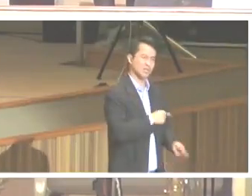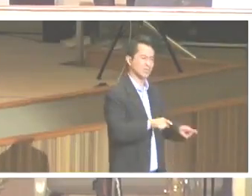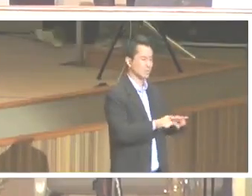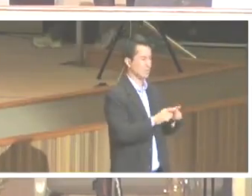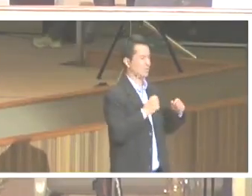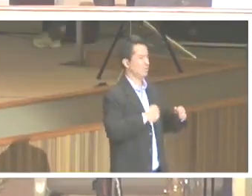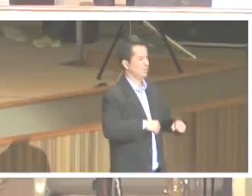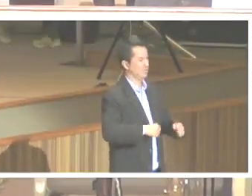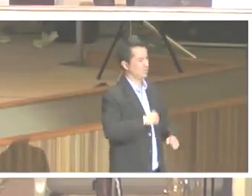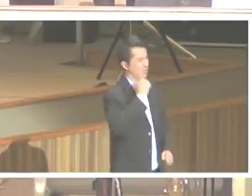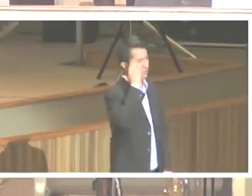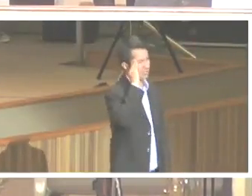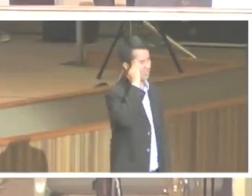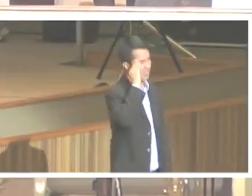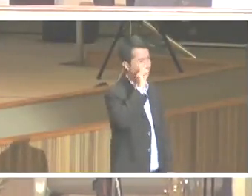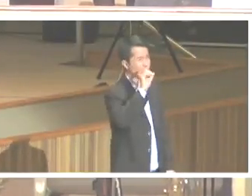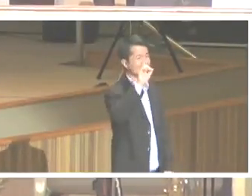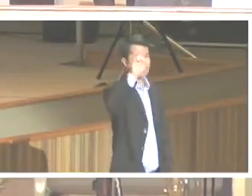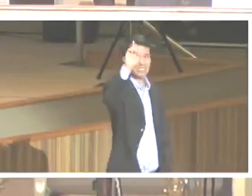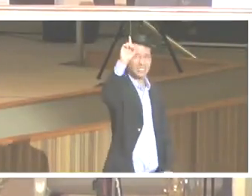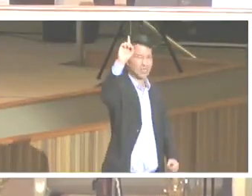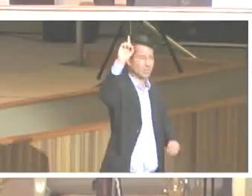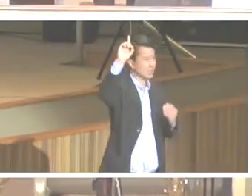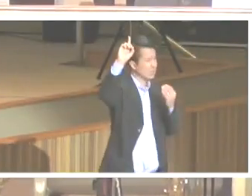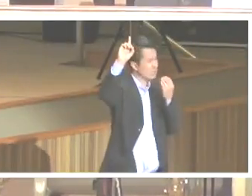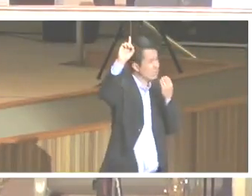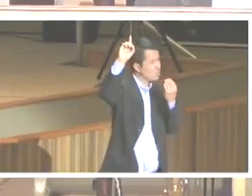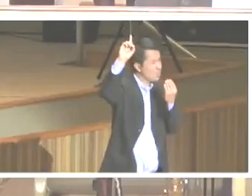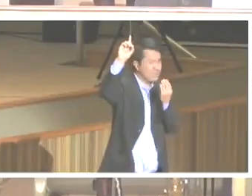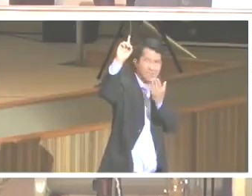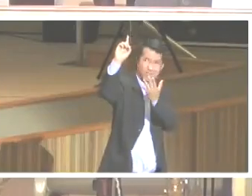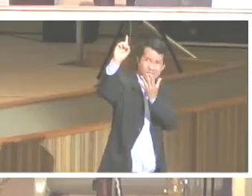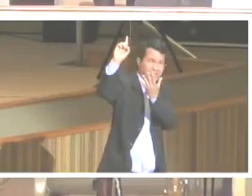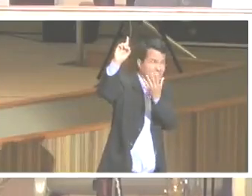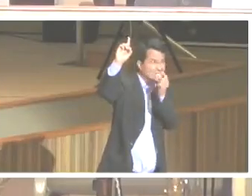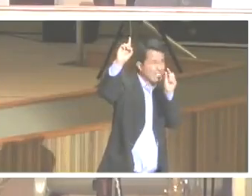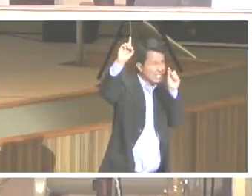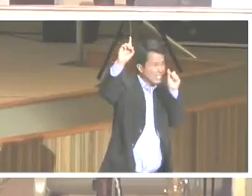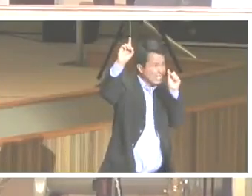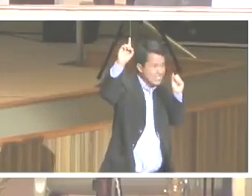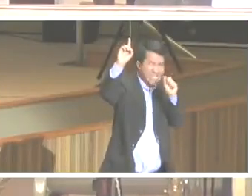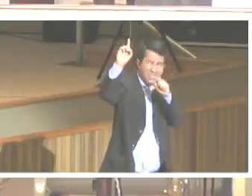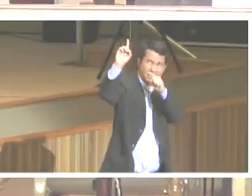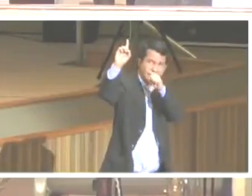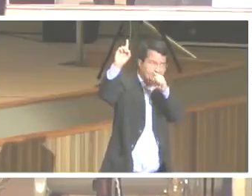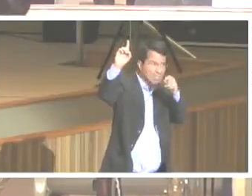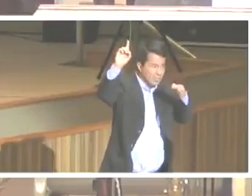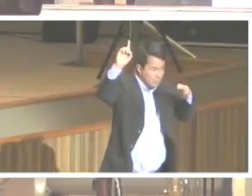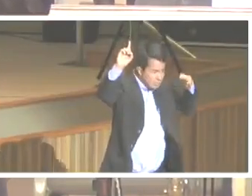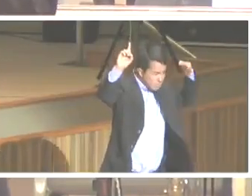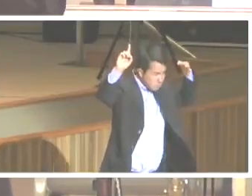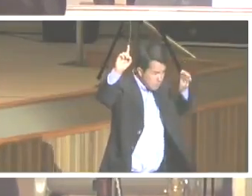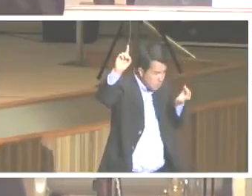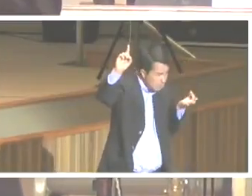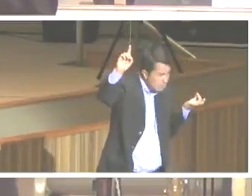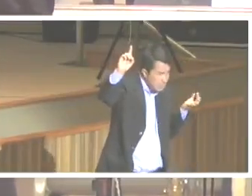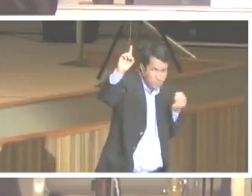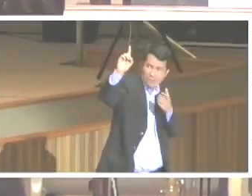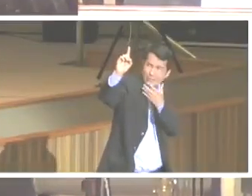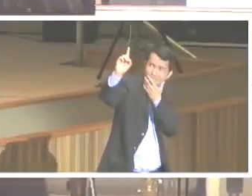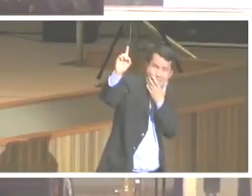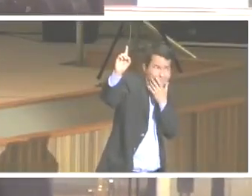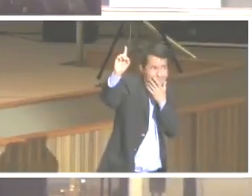do nosso deus quem é o teu deus você acredita de fato